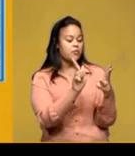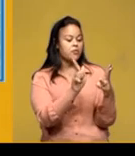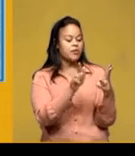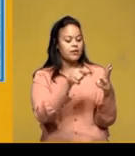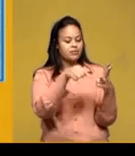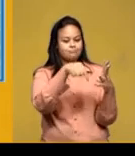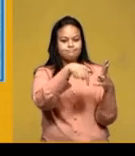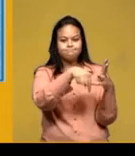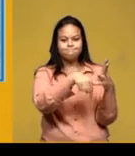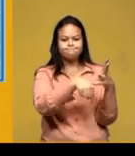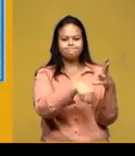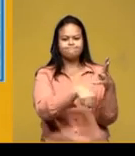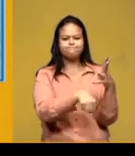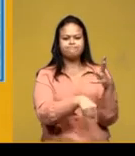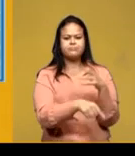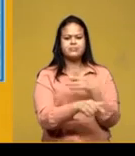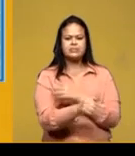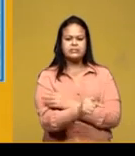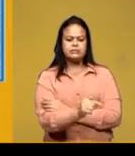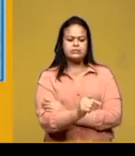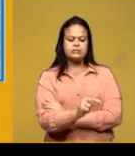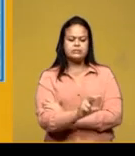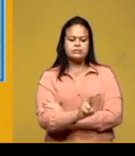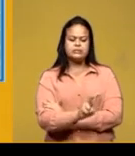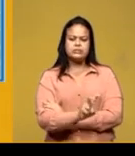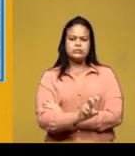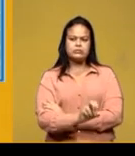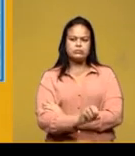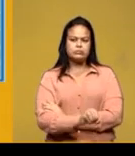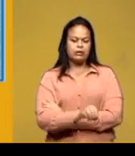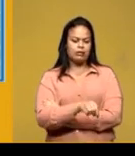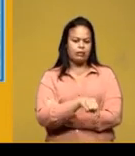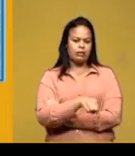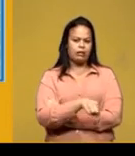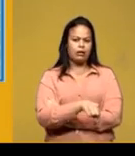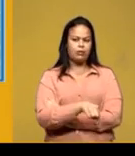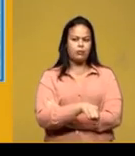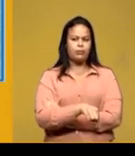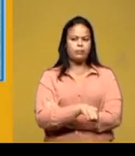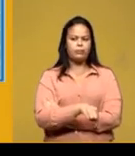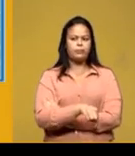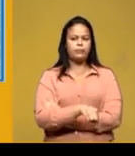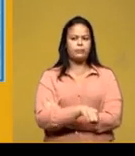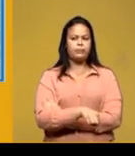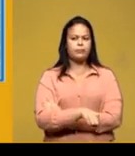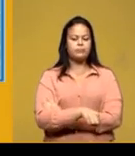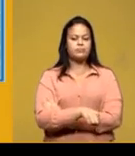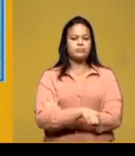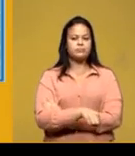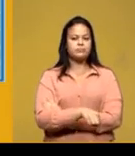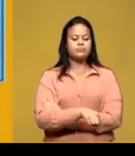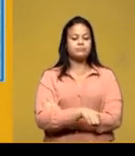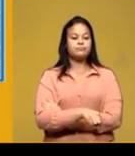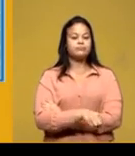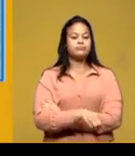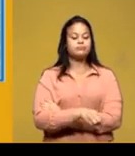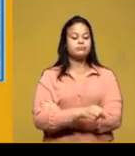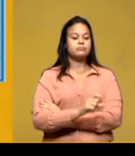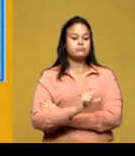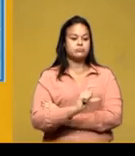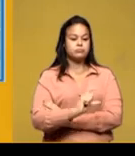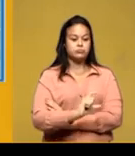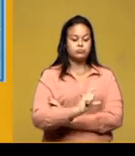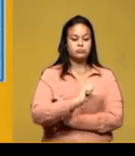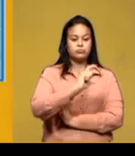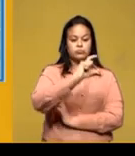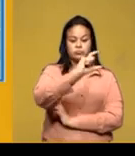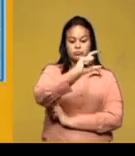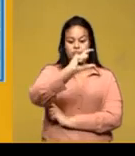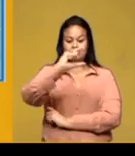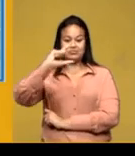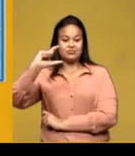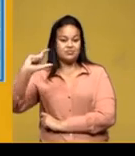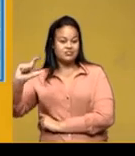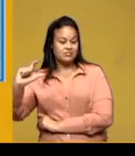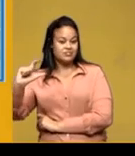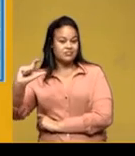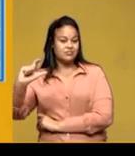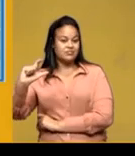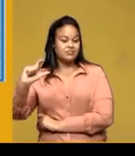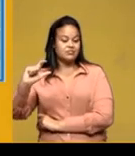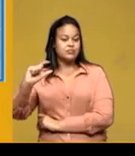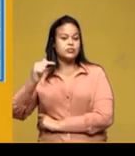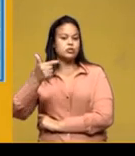desce 750 quilômetros. Então são 3 quadradinhos, considerando cada um